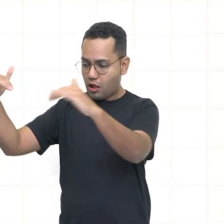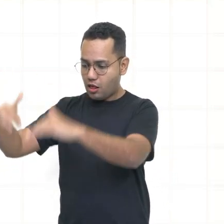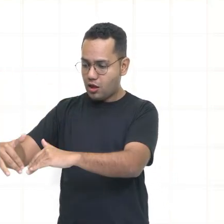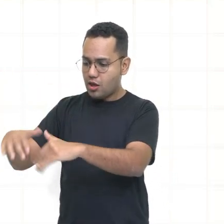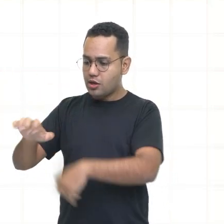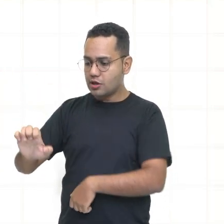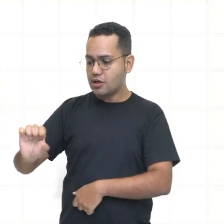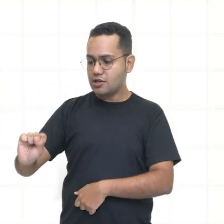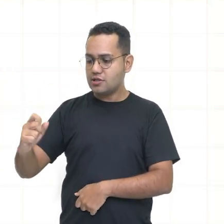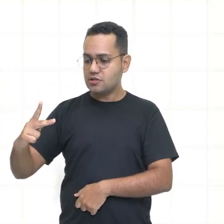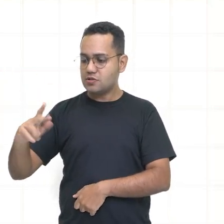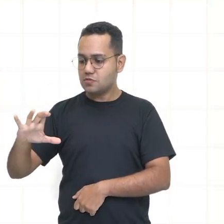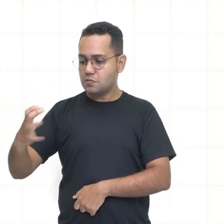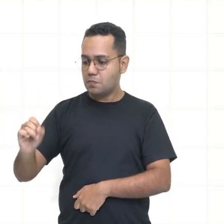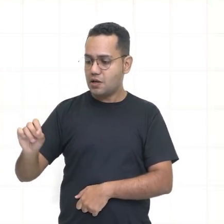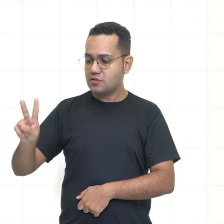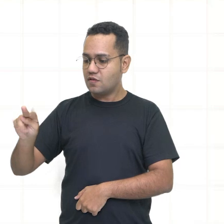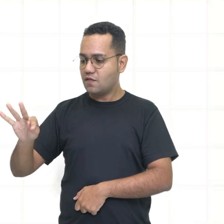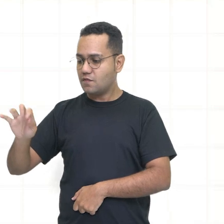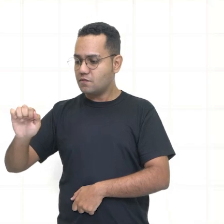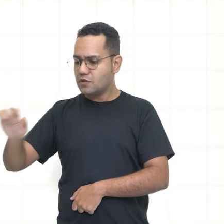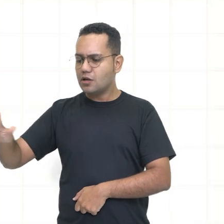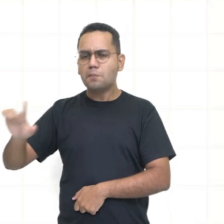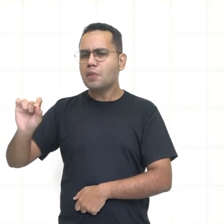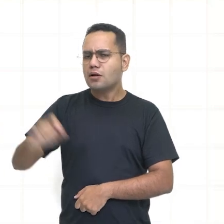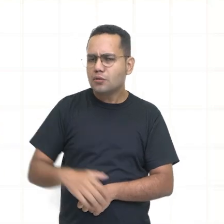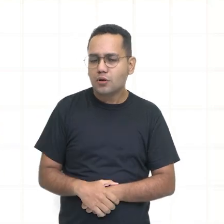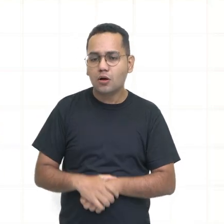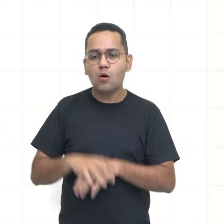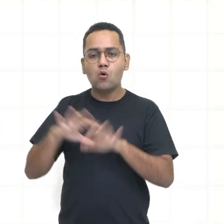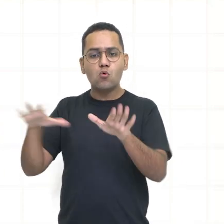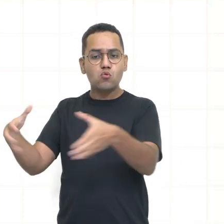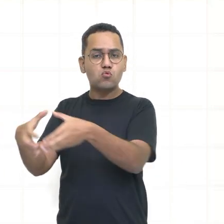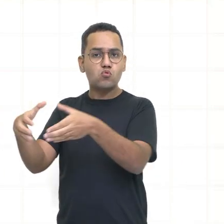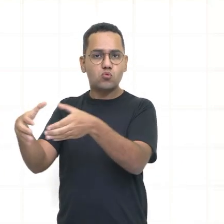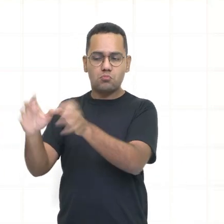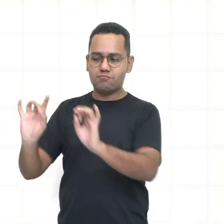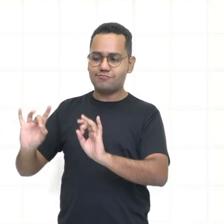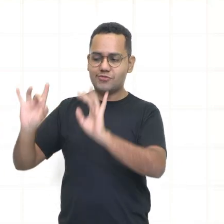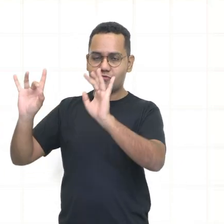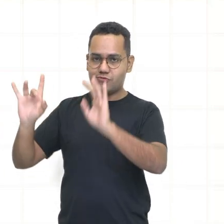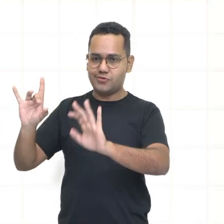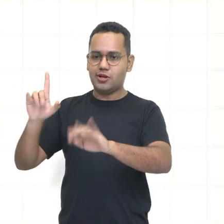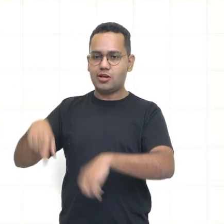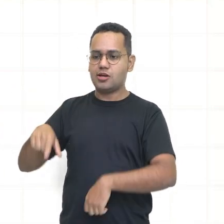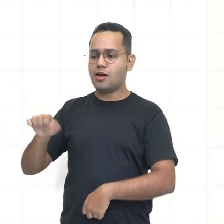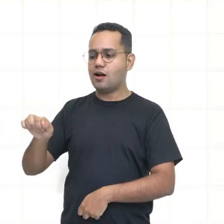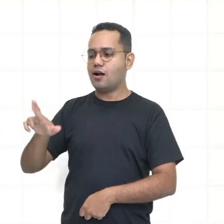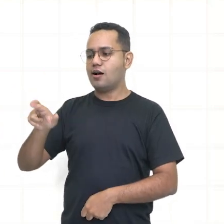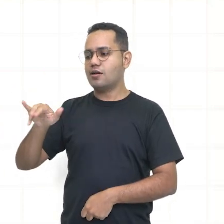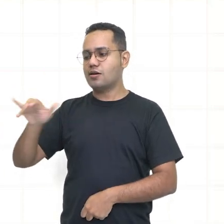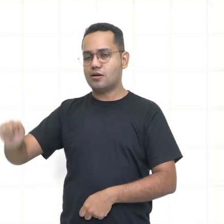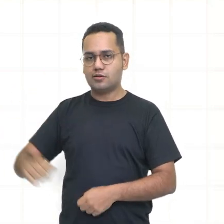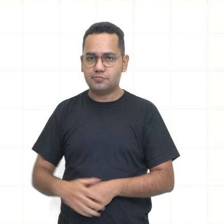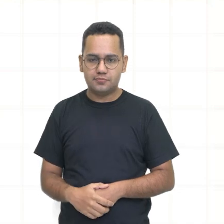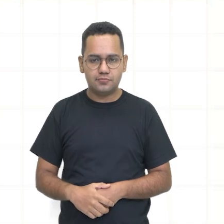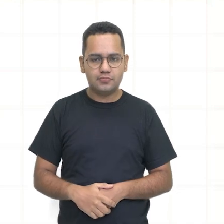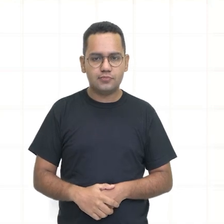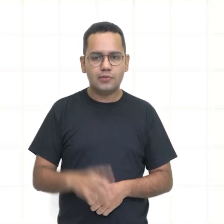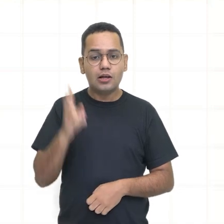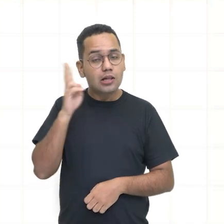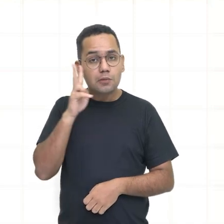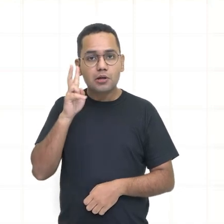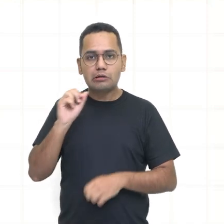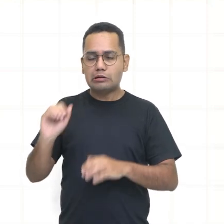vital. Para quem? Para a raça ariana. Lembrem que eles vão ter como característica também a supremacia da